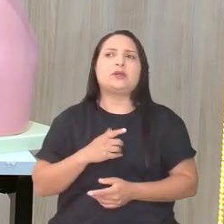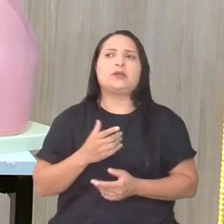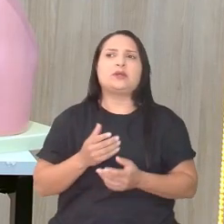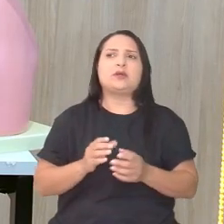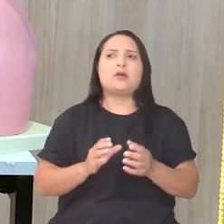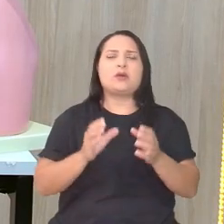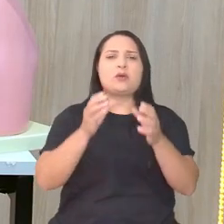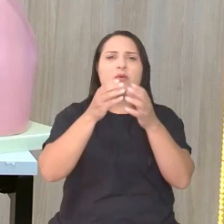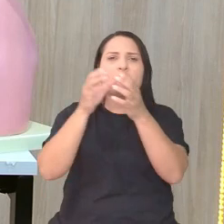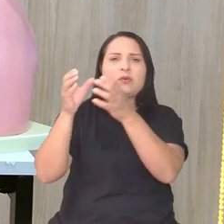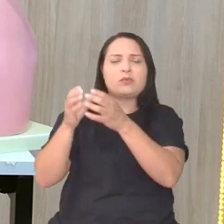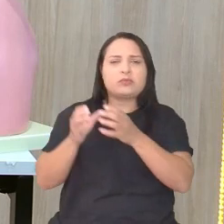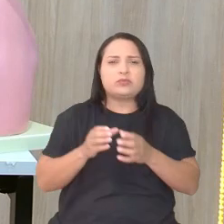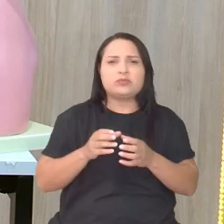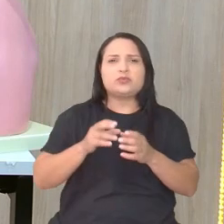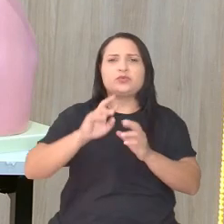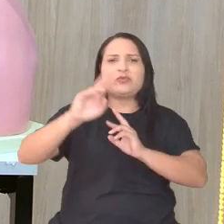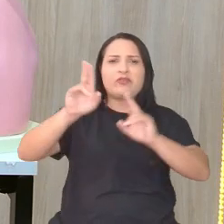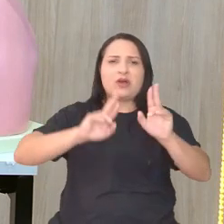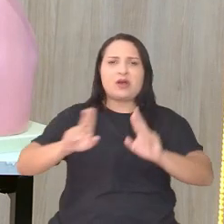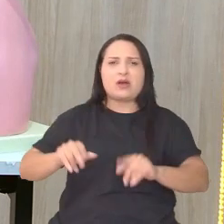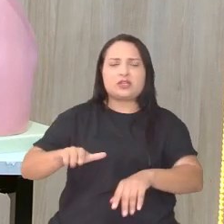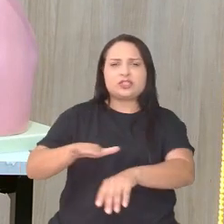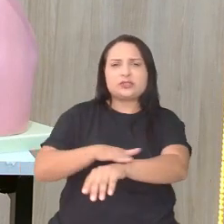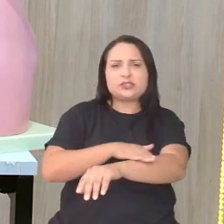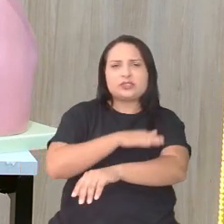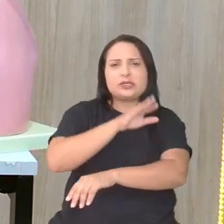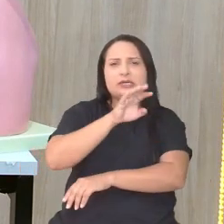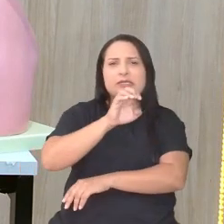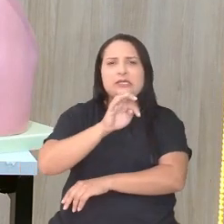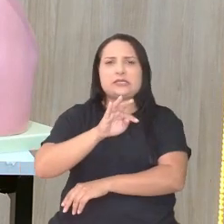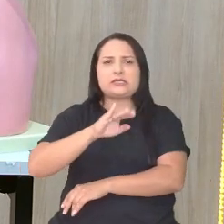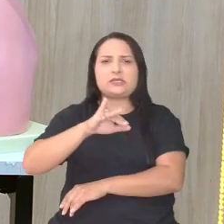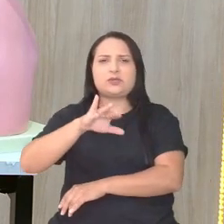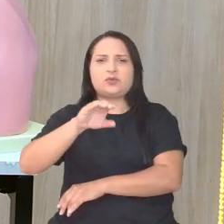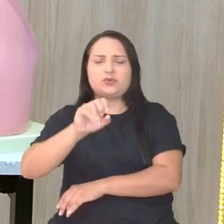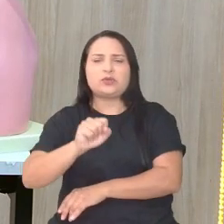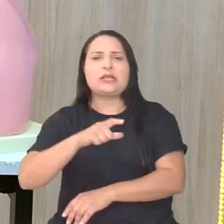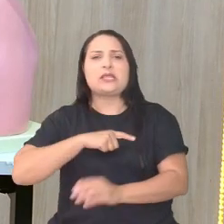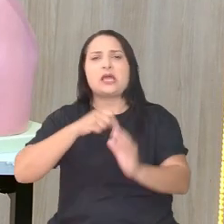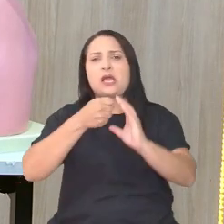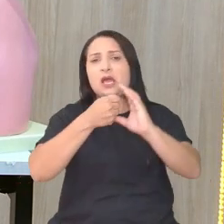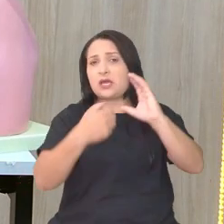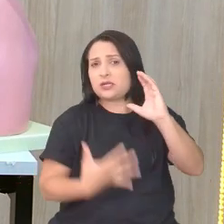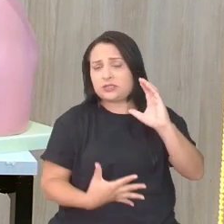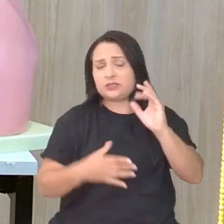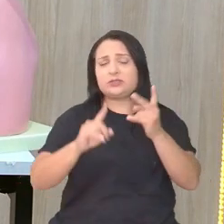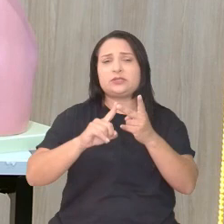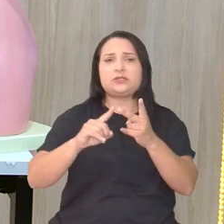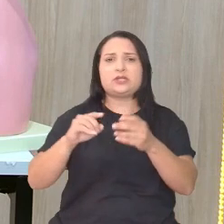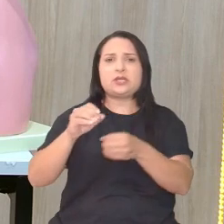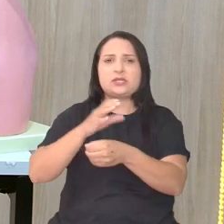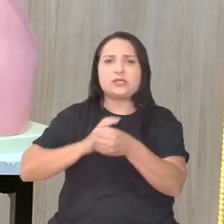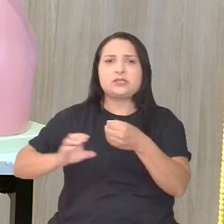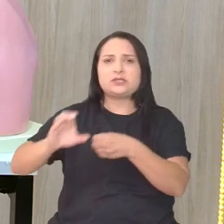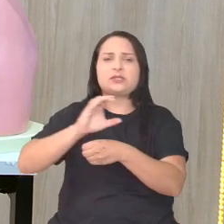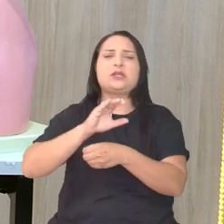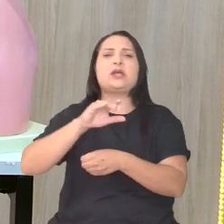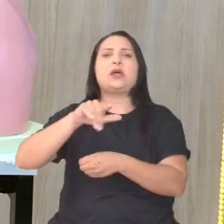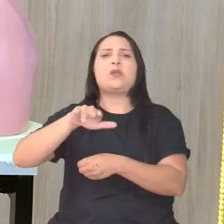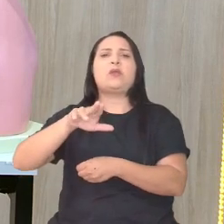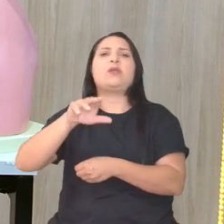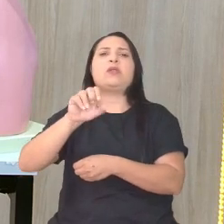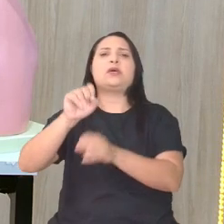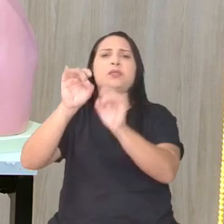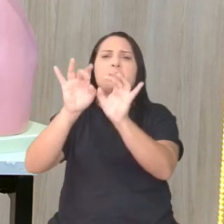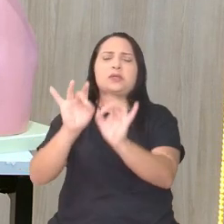né? Vários tecidos. A gente vai ver que esses vários tecidos, existe característica, existem células especiais e